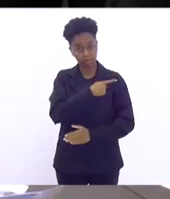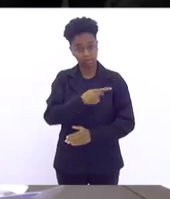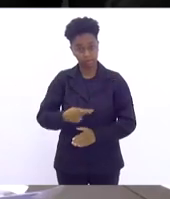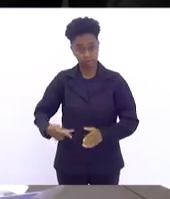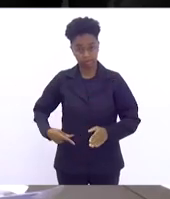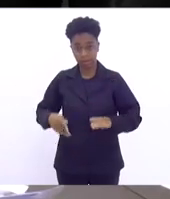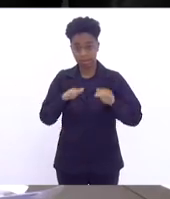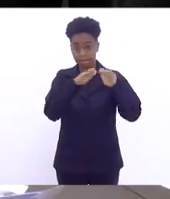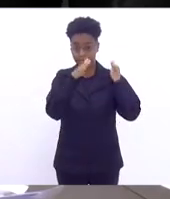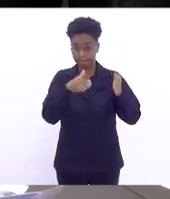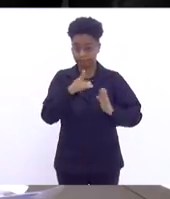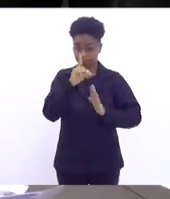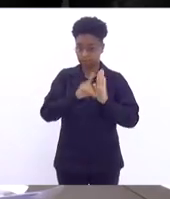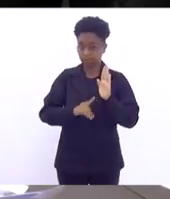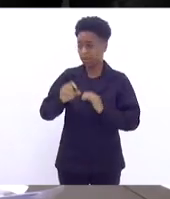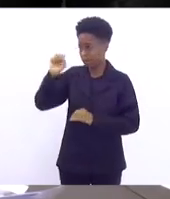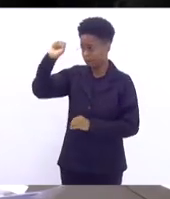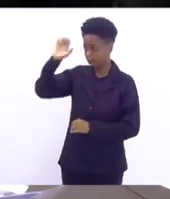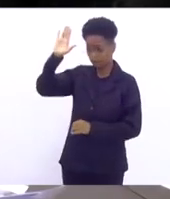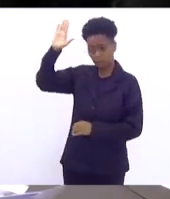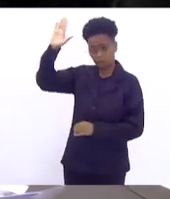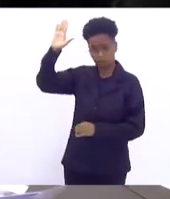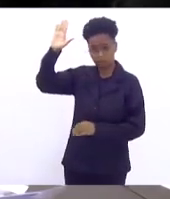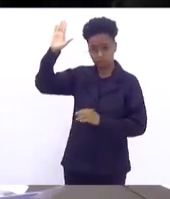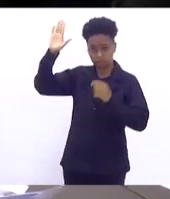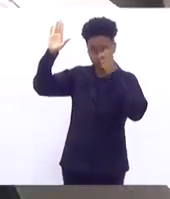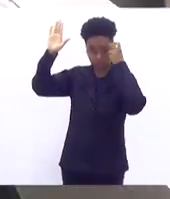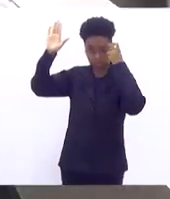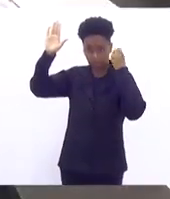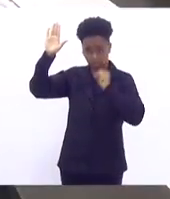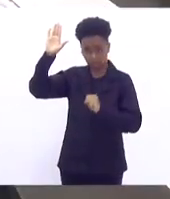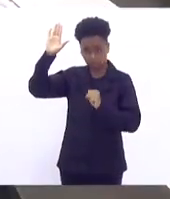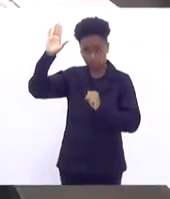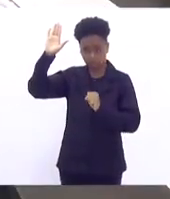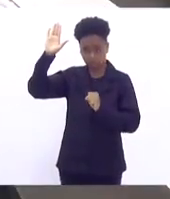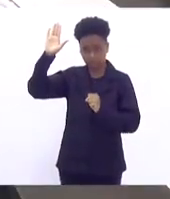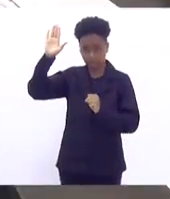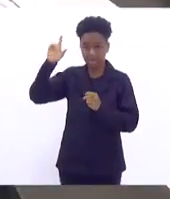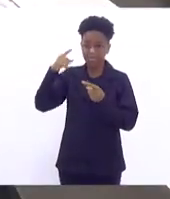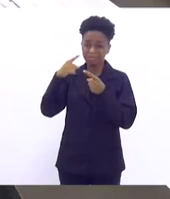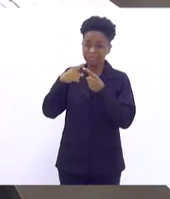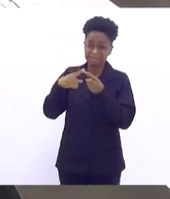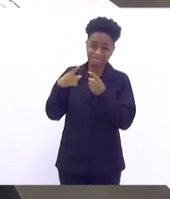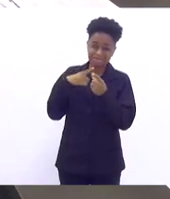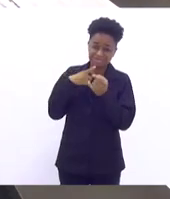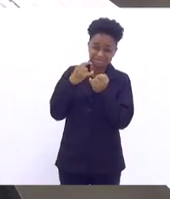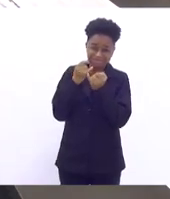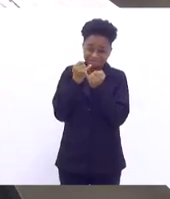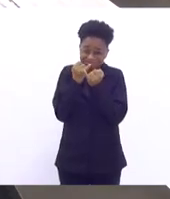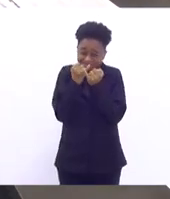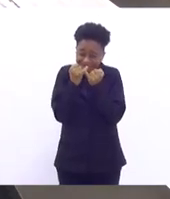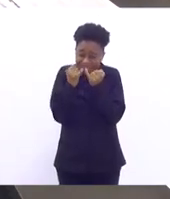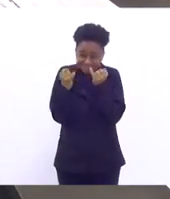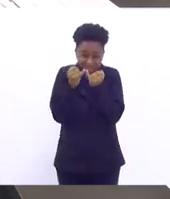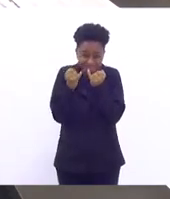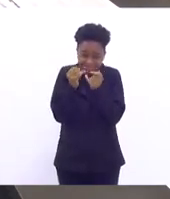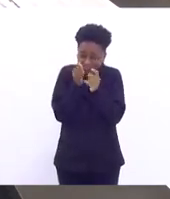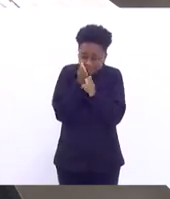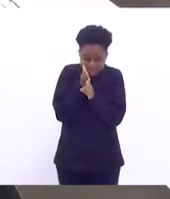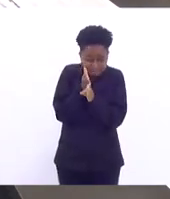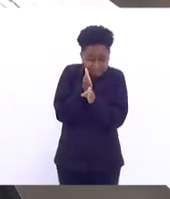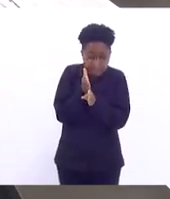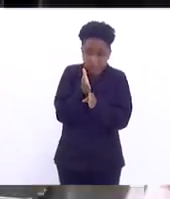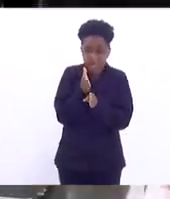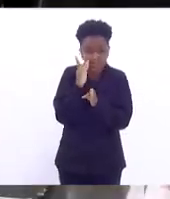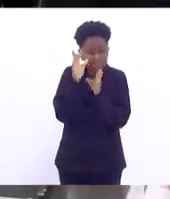Mito diretora haja conosco é porque é uma linha tênue é uma linha tênue é